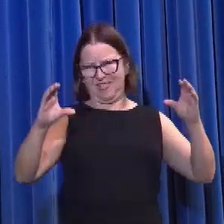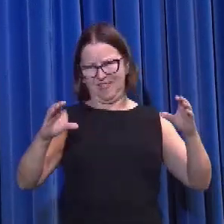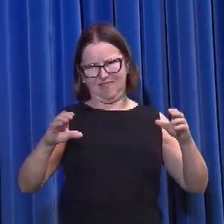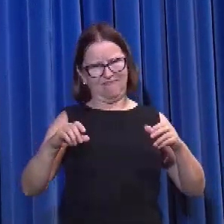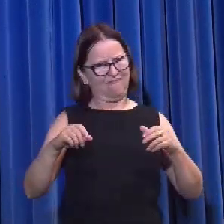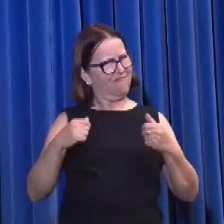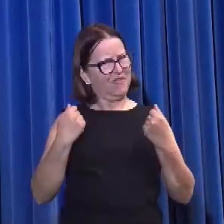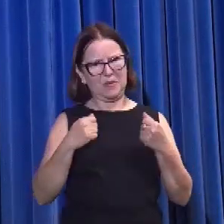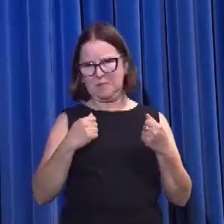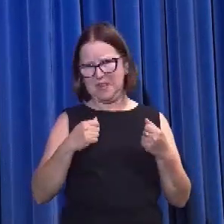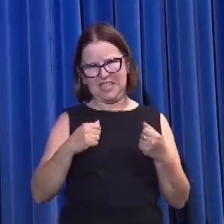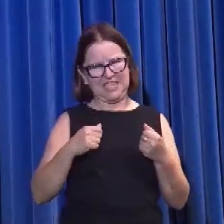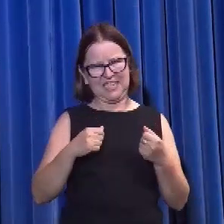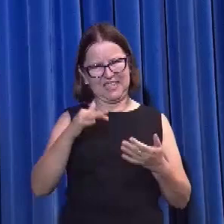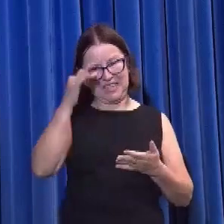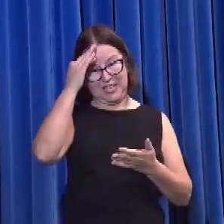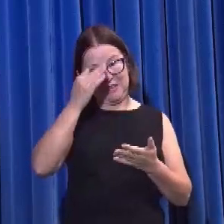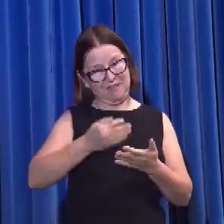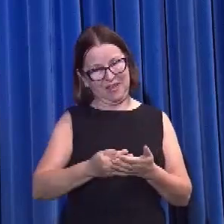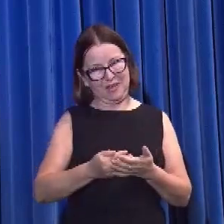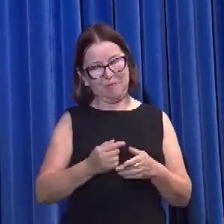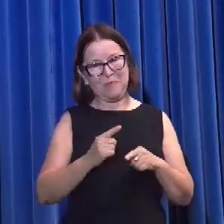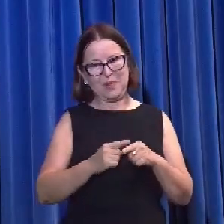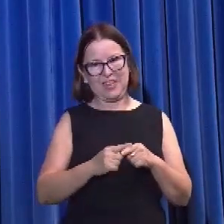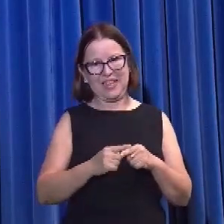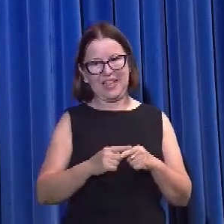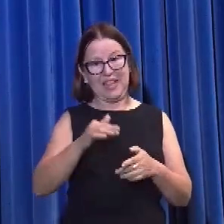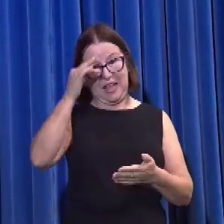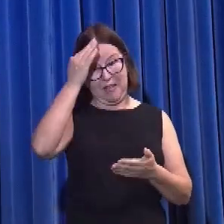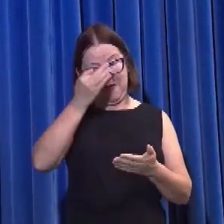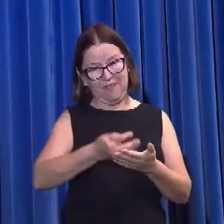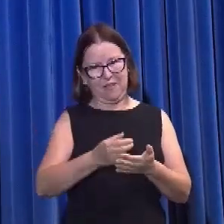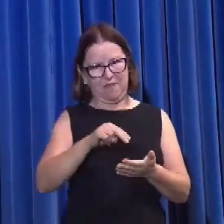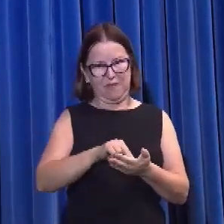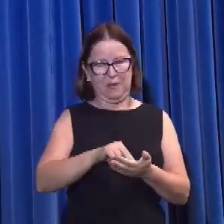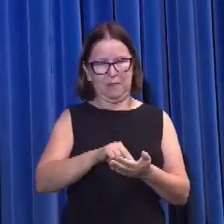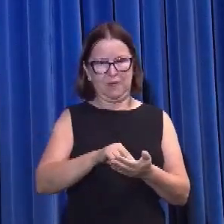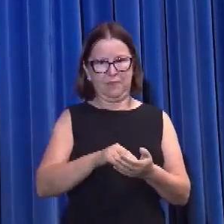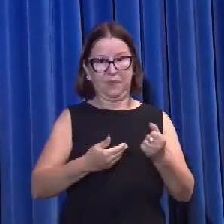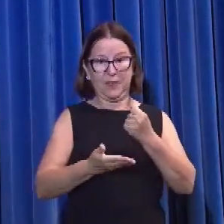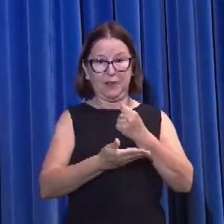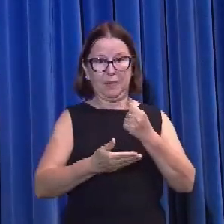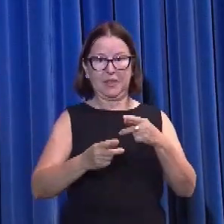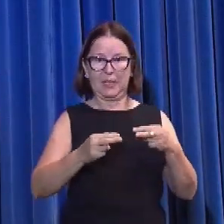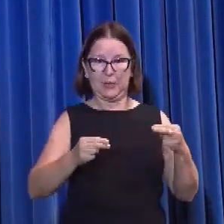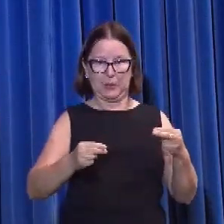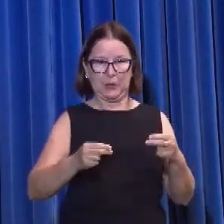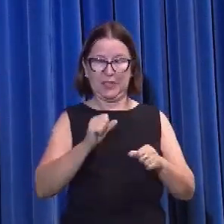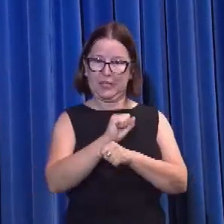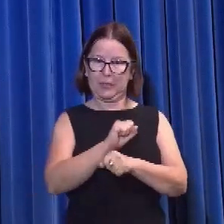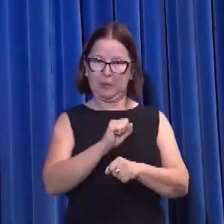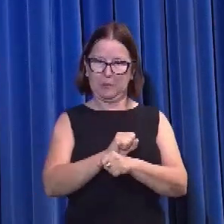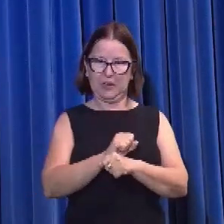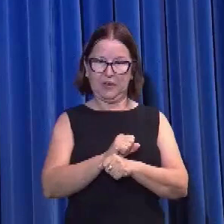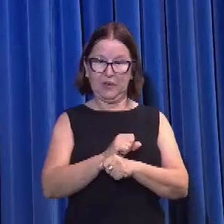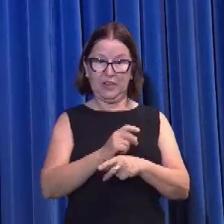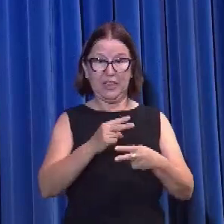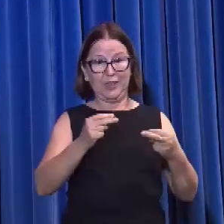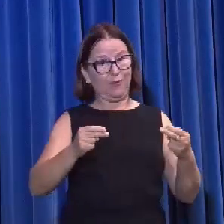Porque o céu, a fé, é o firme fundamento das coisas que se esperam e a prova dos fatos que se não se veem. Lá eu não vou precisar mais de